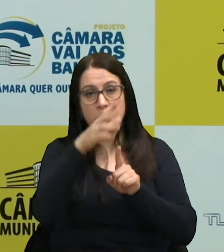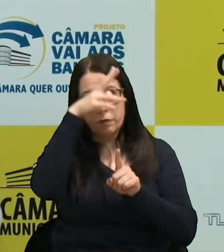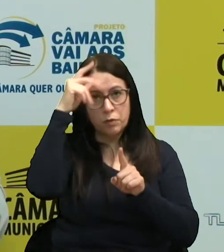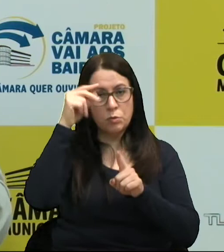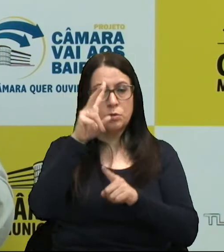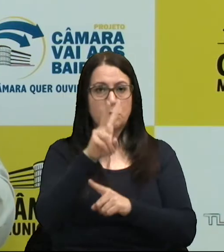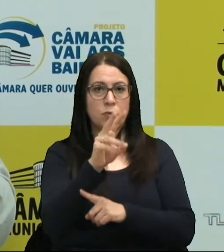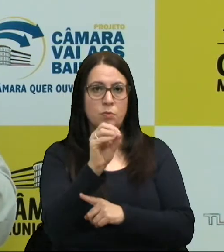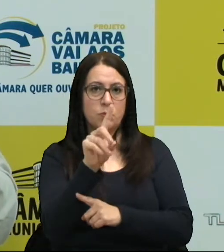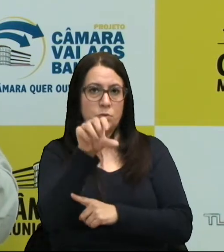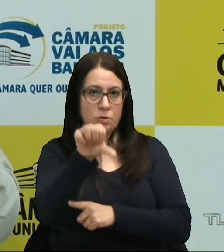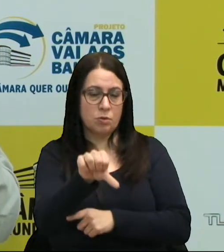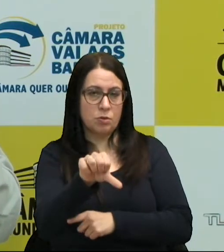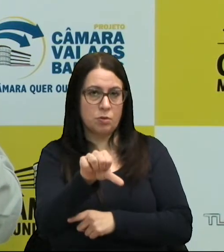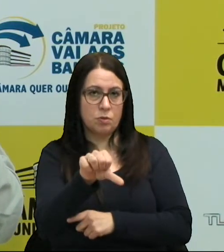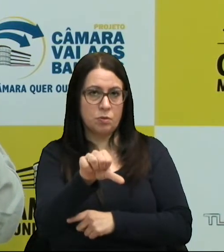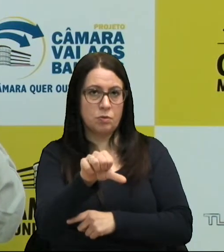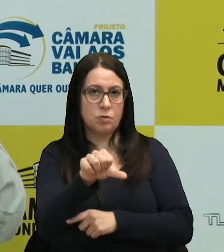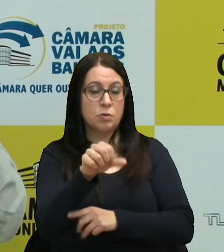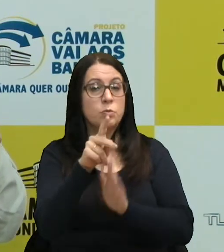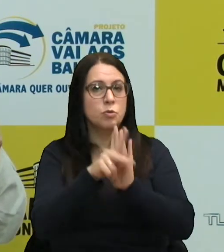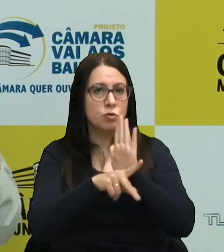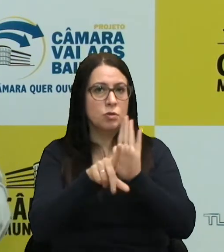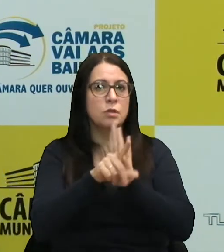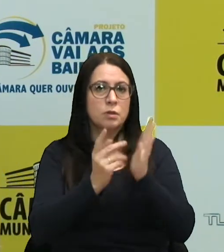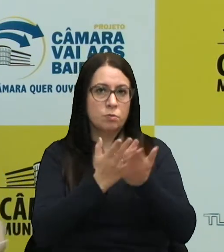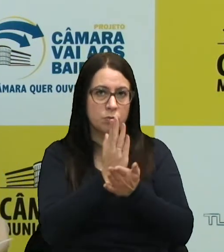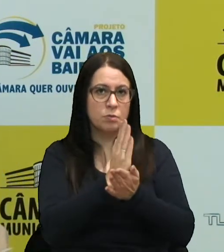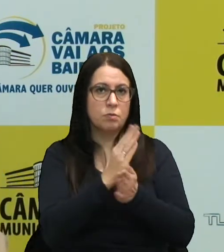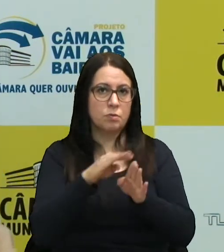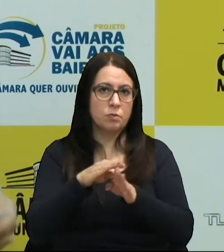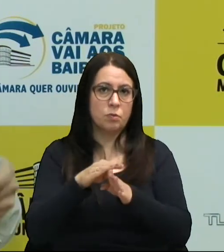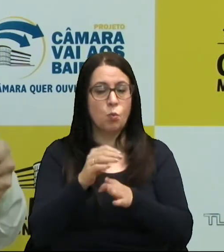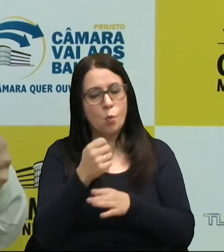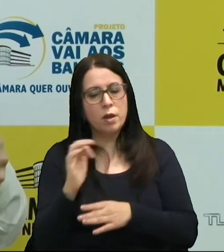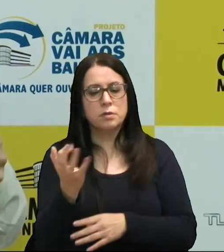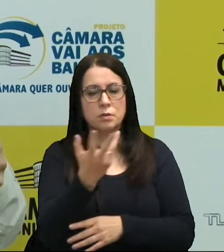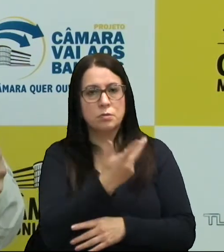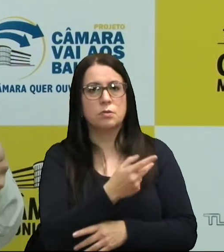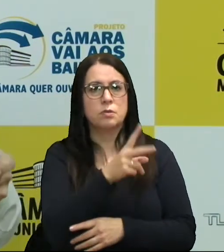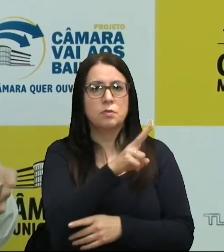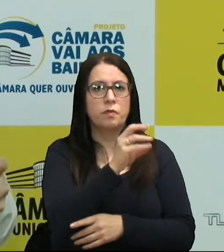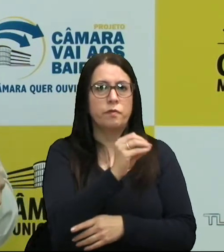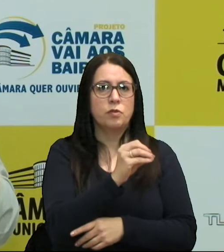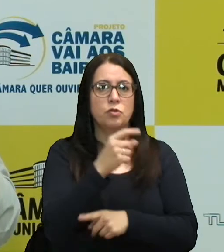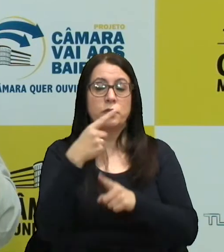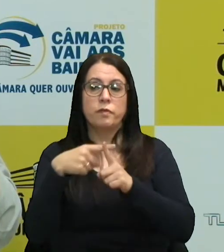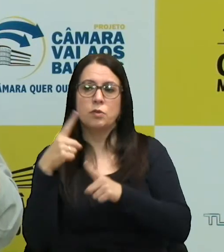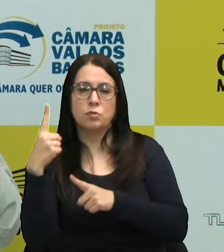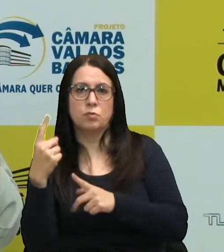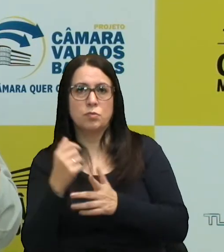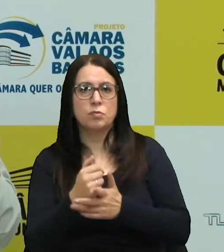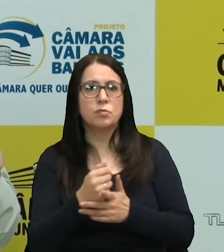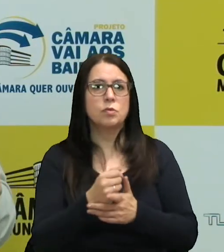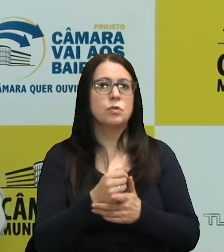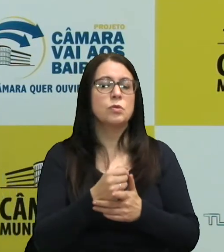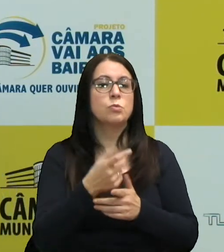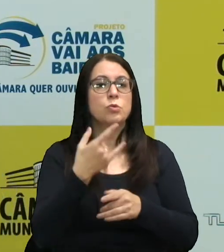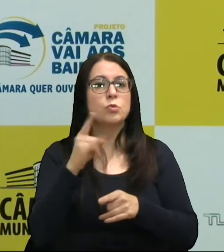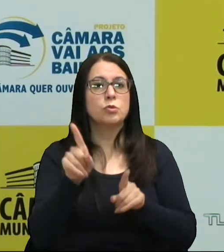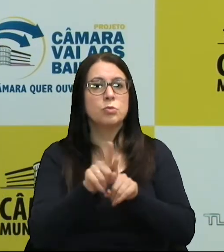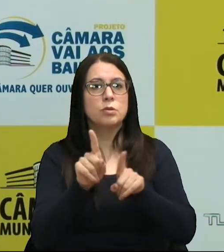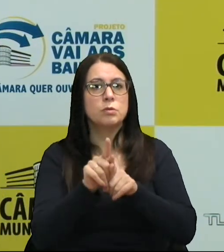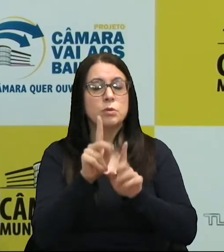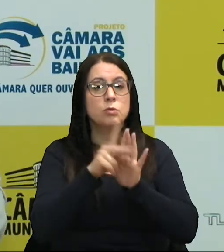de 2019. Projeto de lei aprovado por maioria, 20 votos a 1. E, por último, tivemos em